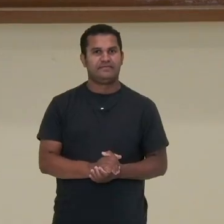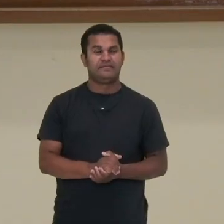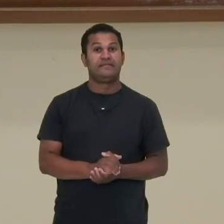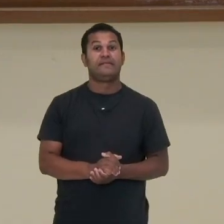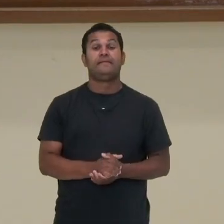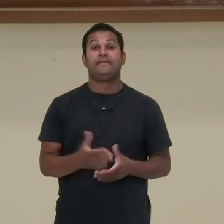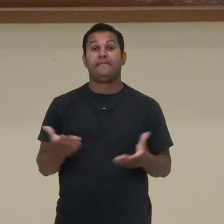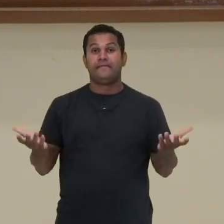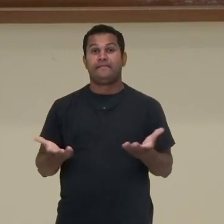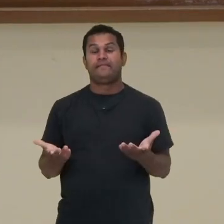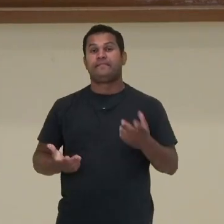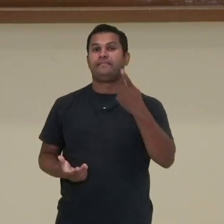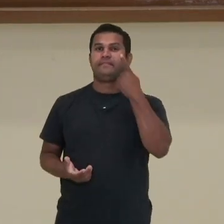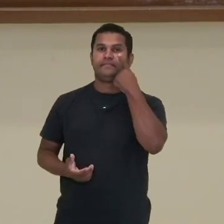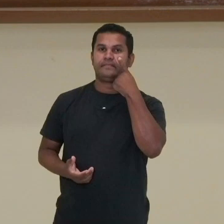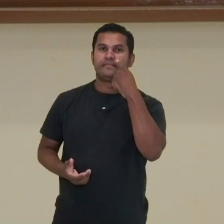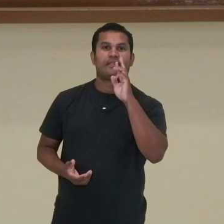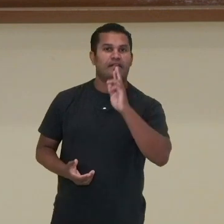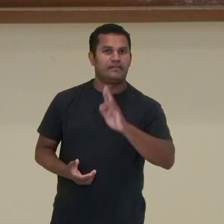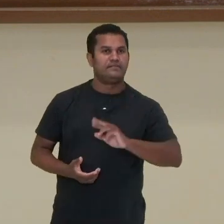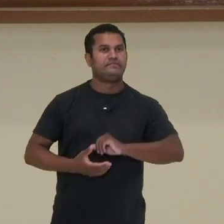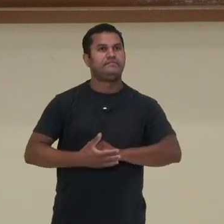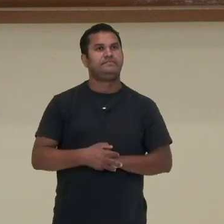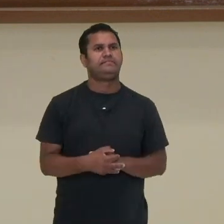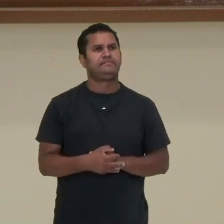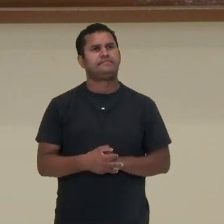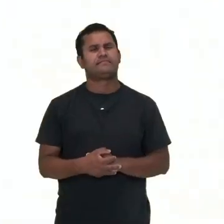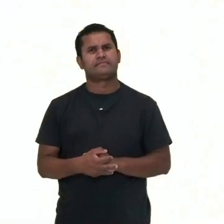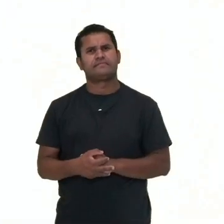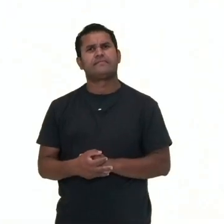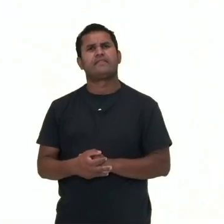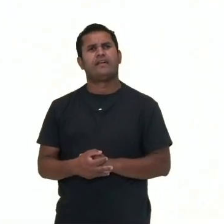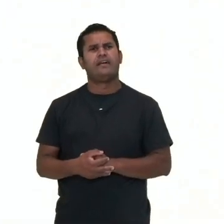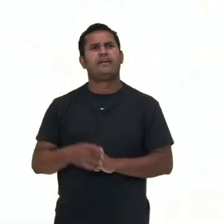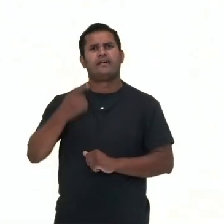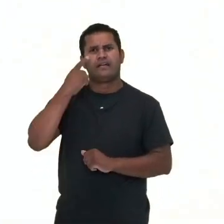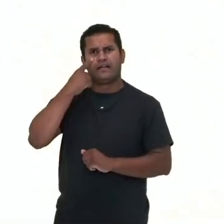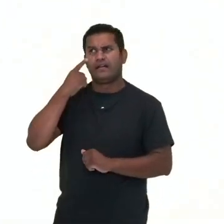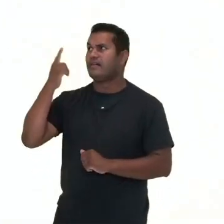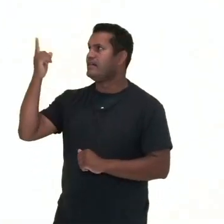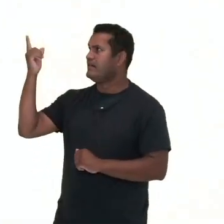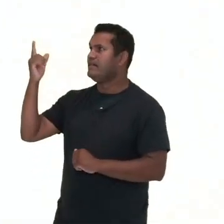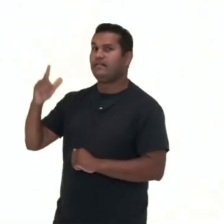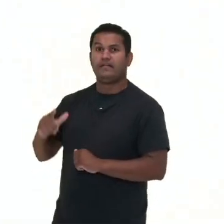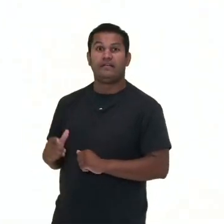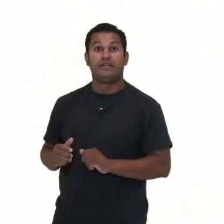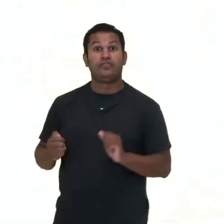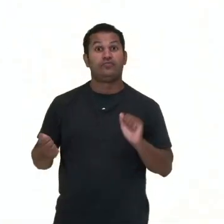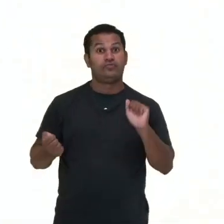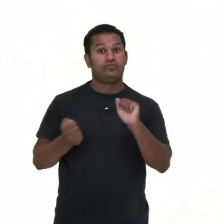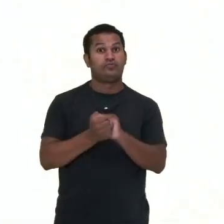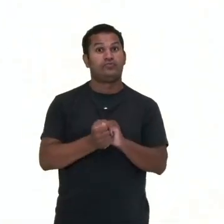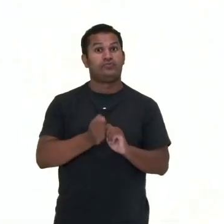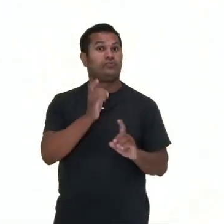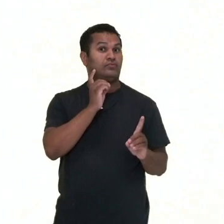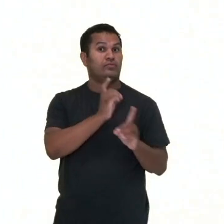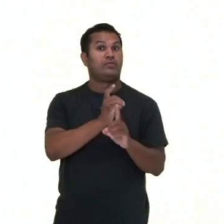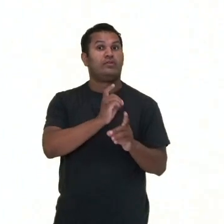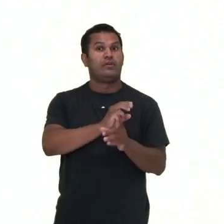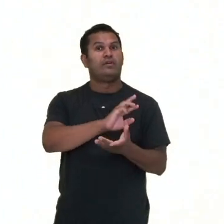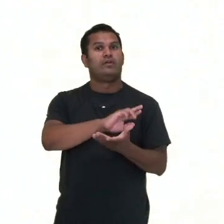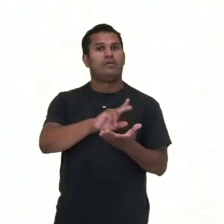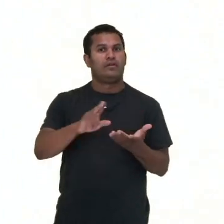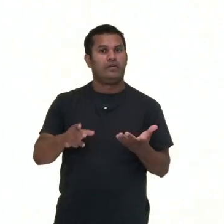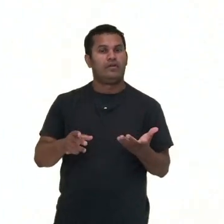Vamos fazer a correção da nossa atividade então, pessoal? Veja bem, vimos que junto com as descobertas e o